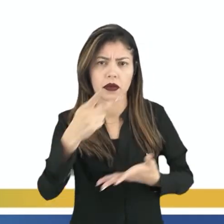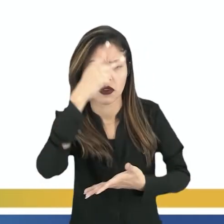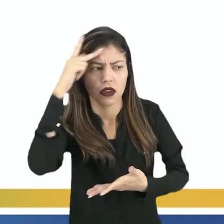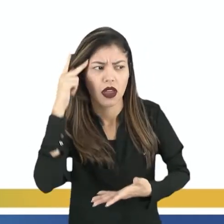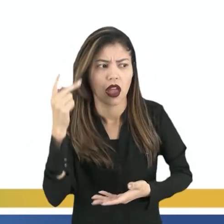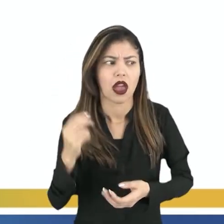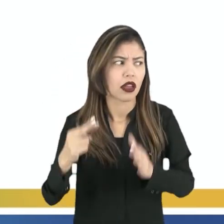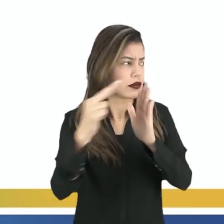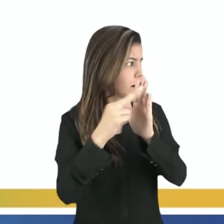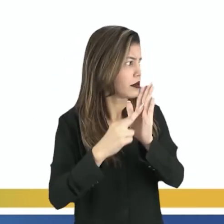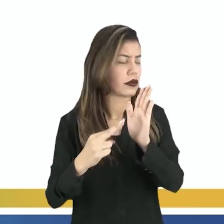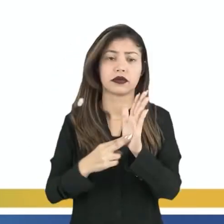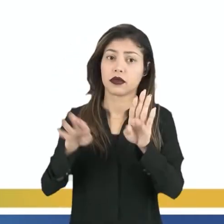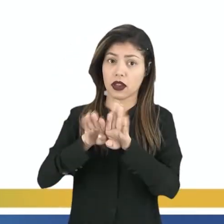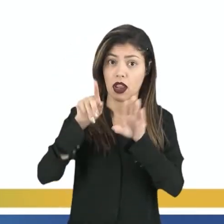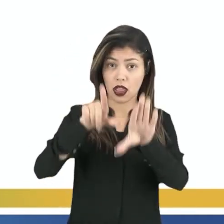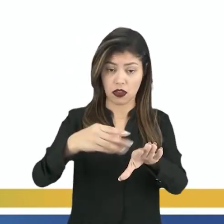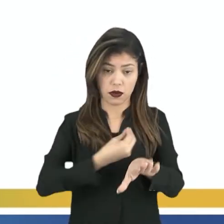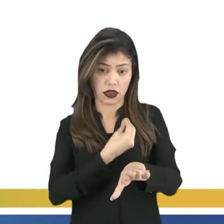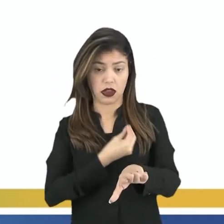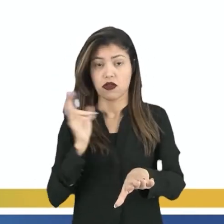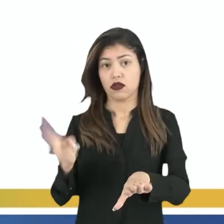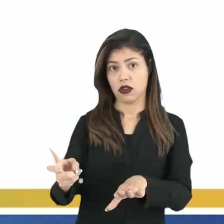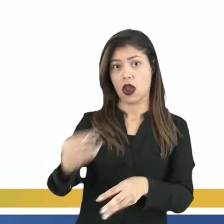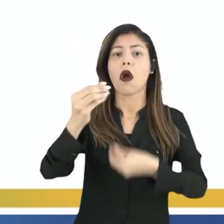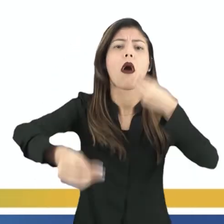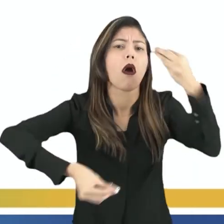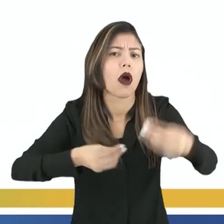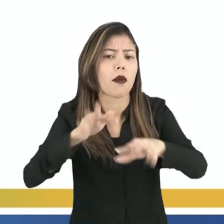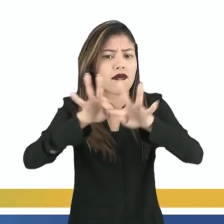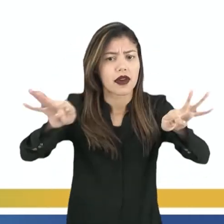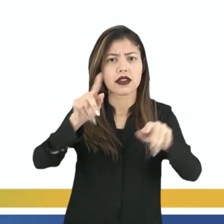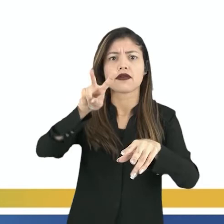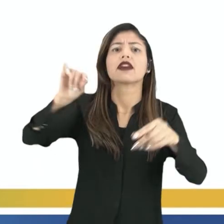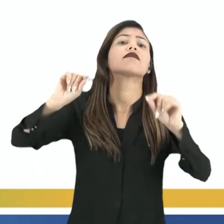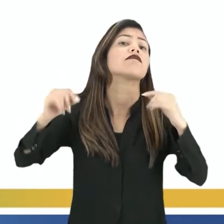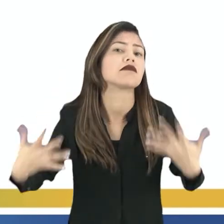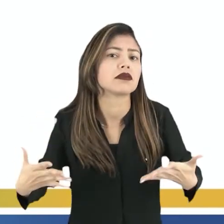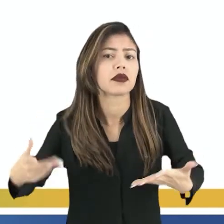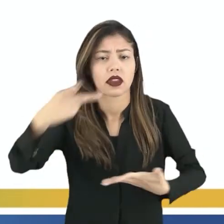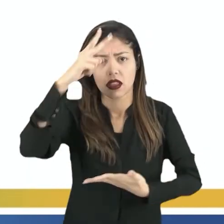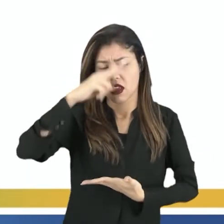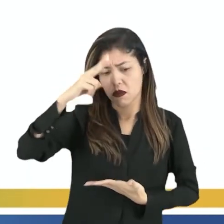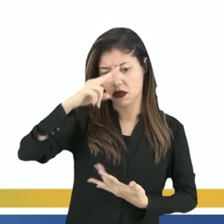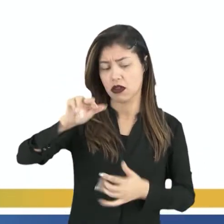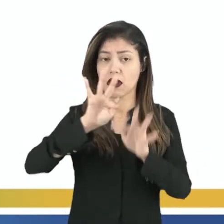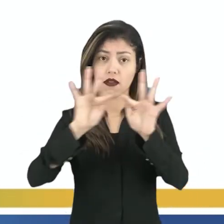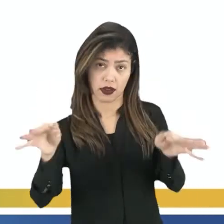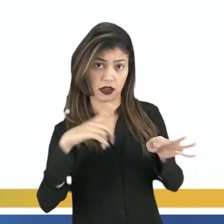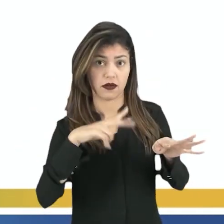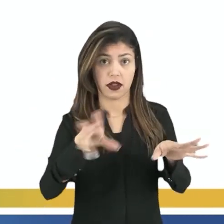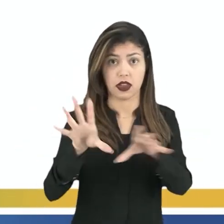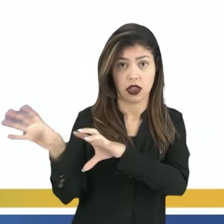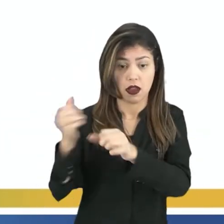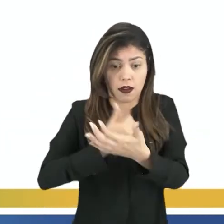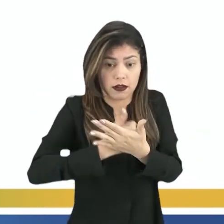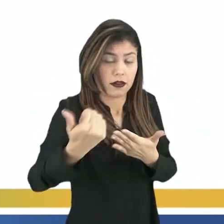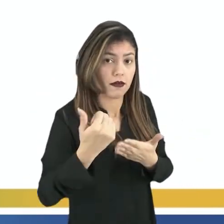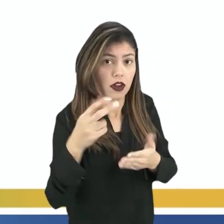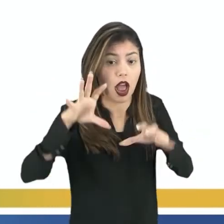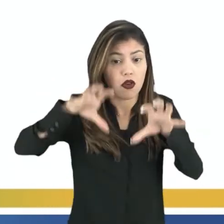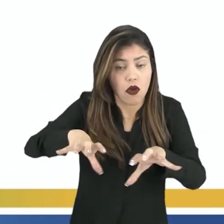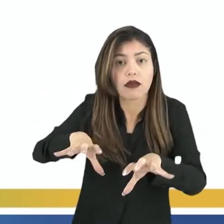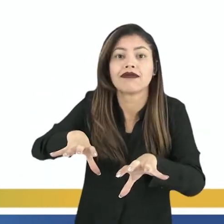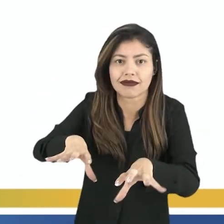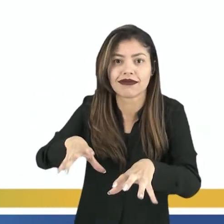as regras do present continuous, como é que essas frases vão ficar? Lembrando que no present continuous, as ações estão sendo feitas no momento